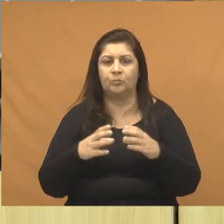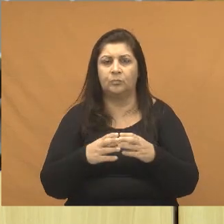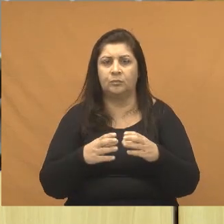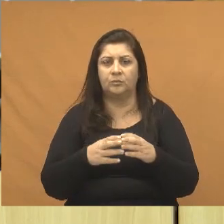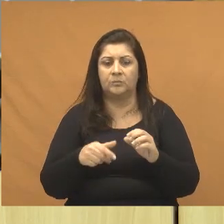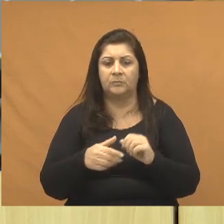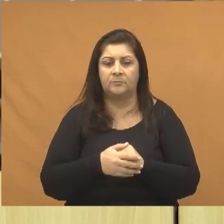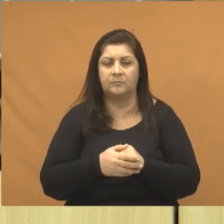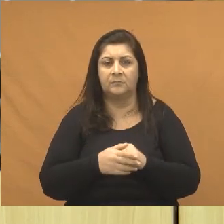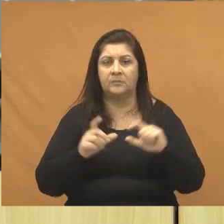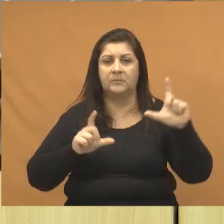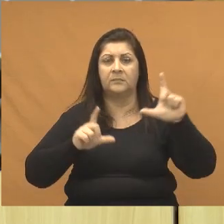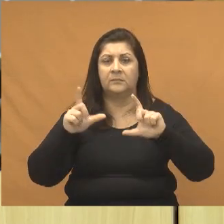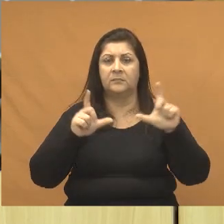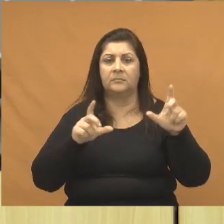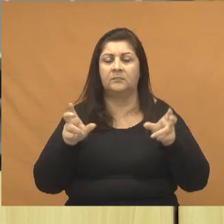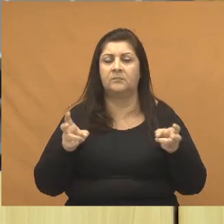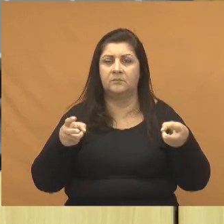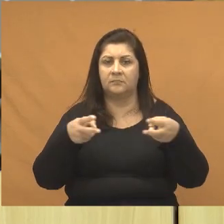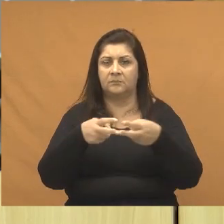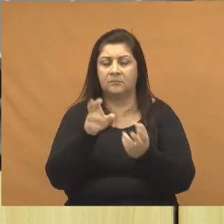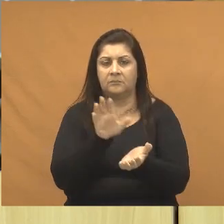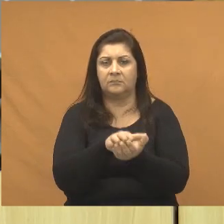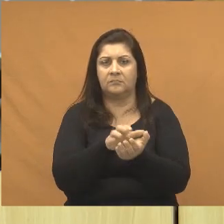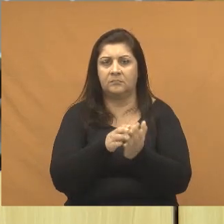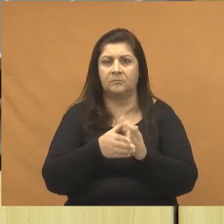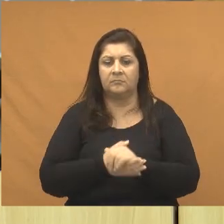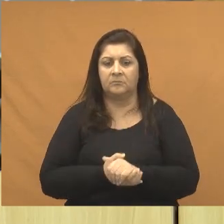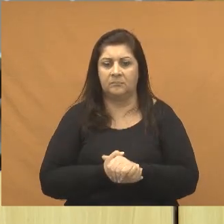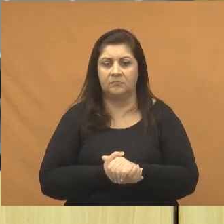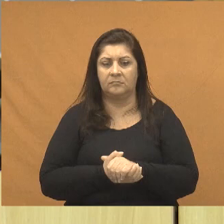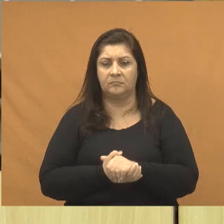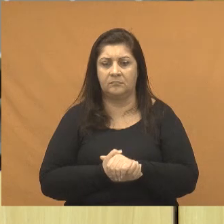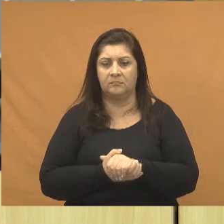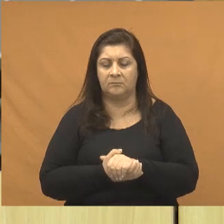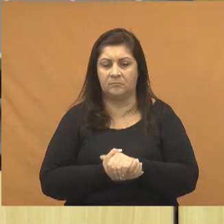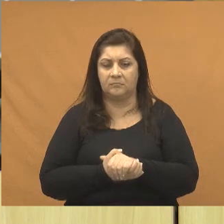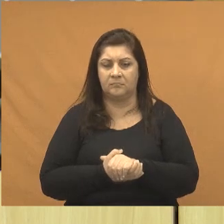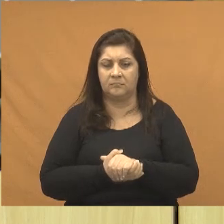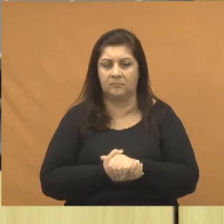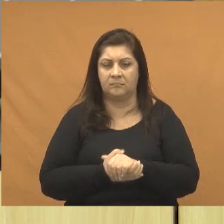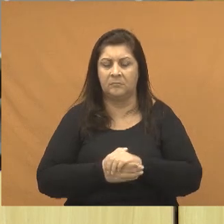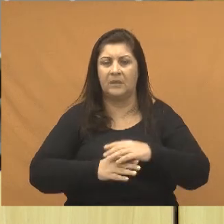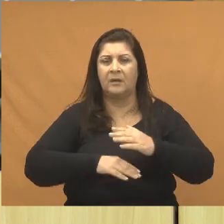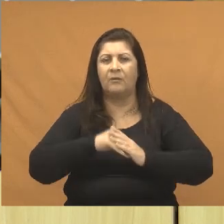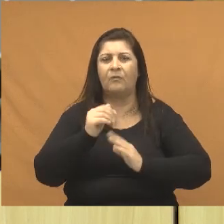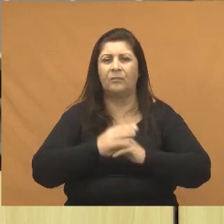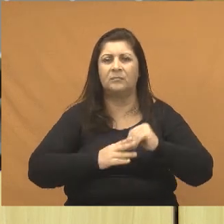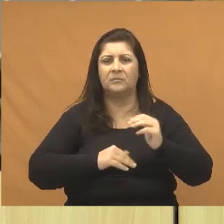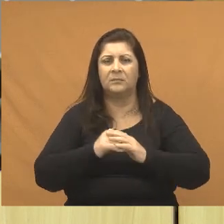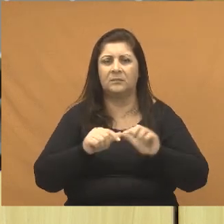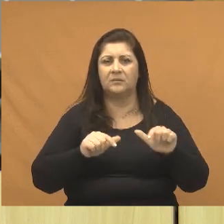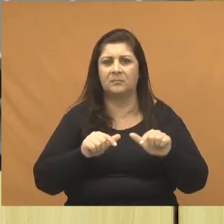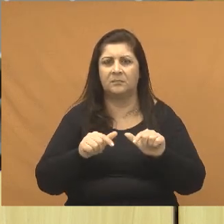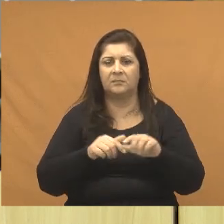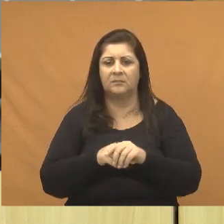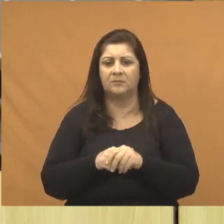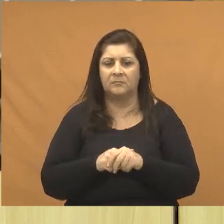TV Câmara Jacareí, Pátis da Rigor, Artesanato Fuga das